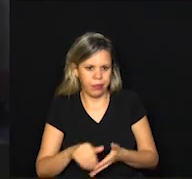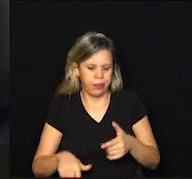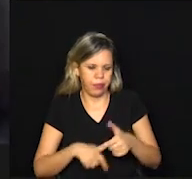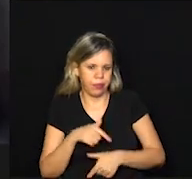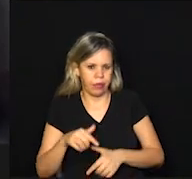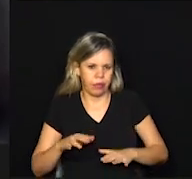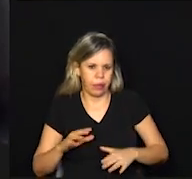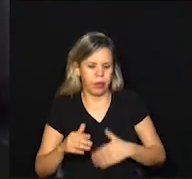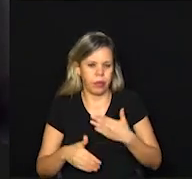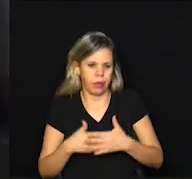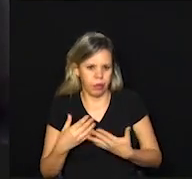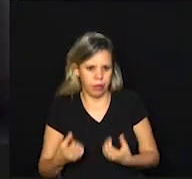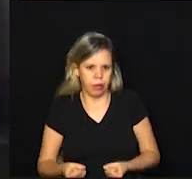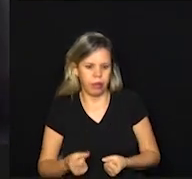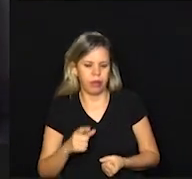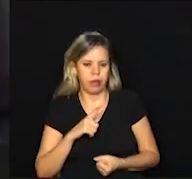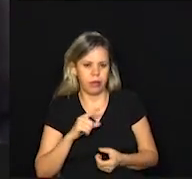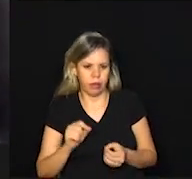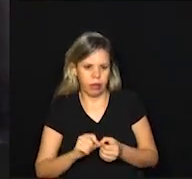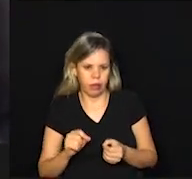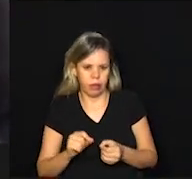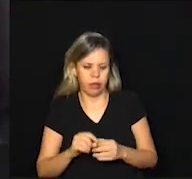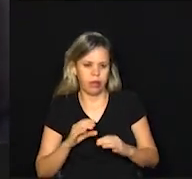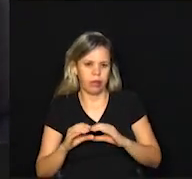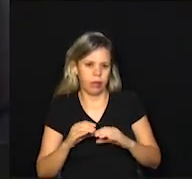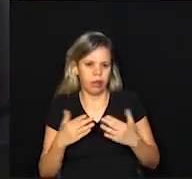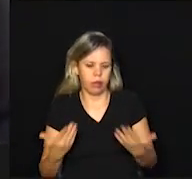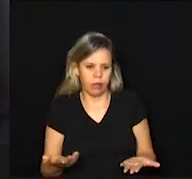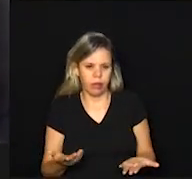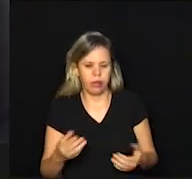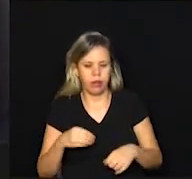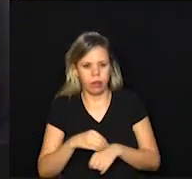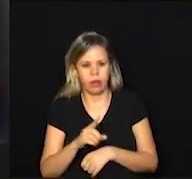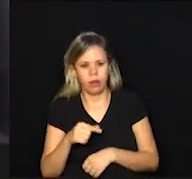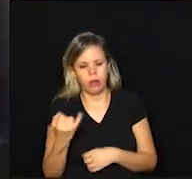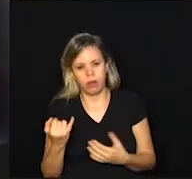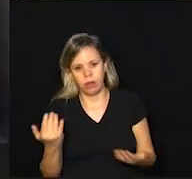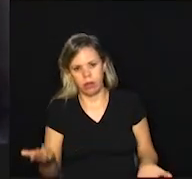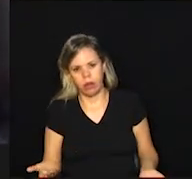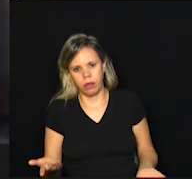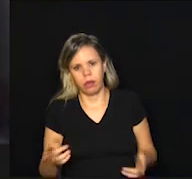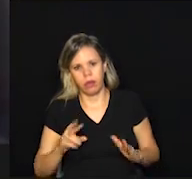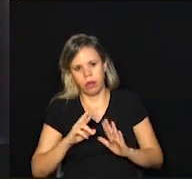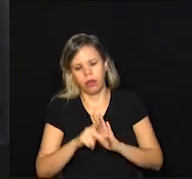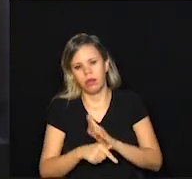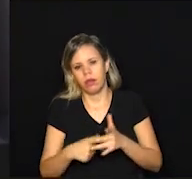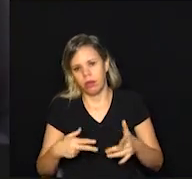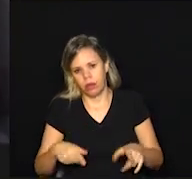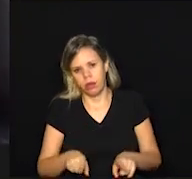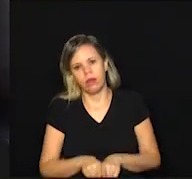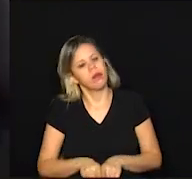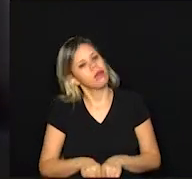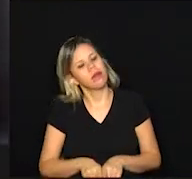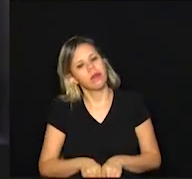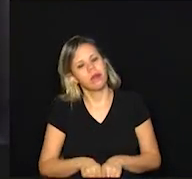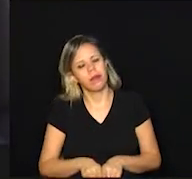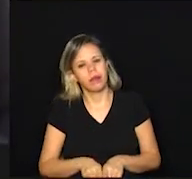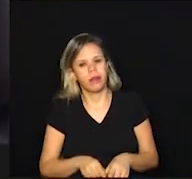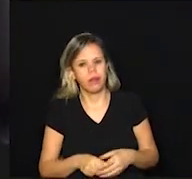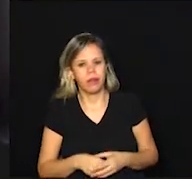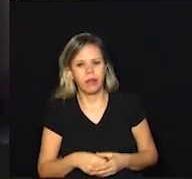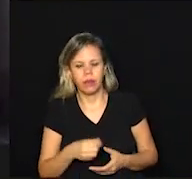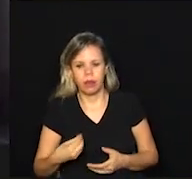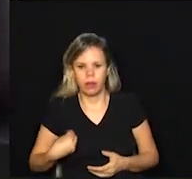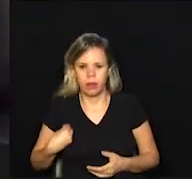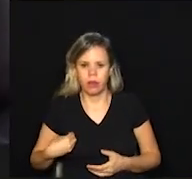todo o processo de urbanização ele tem que ser intersetorial então tem que levar em consideração uma série de fatores entre eles